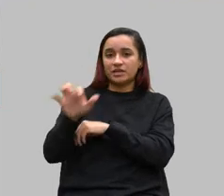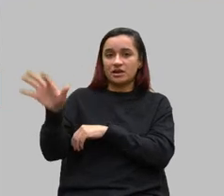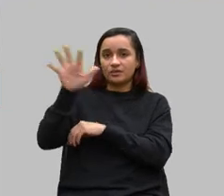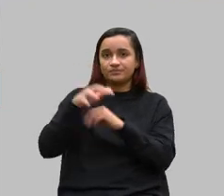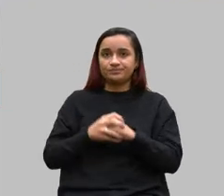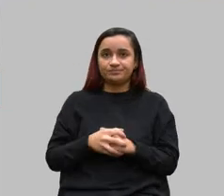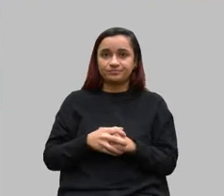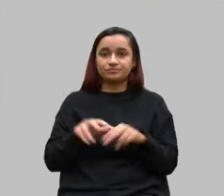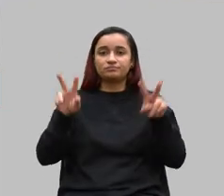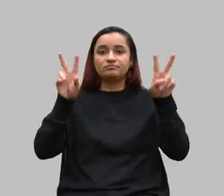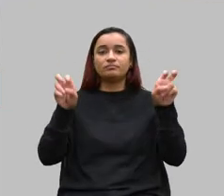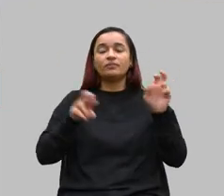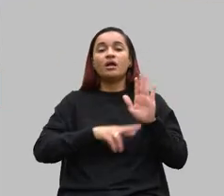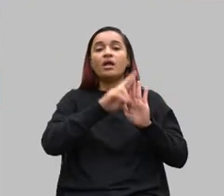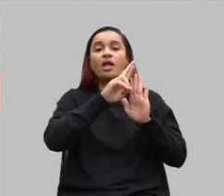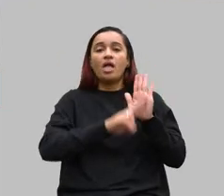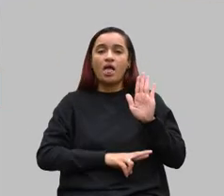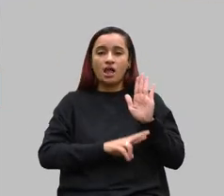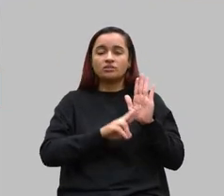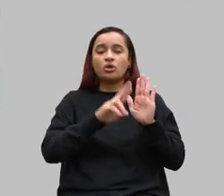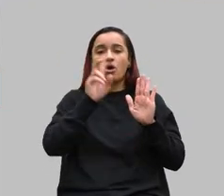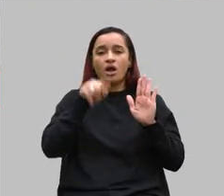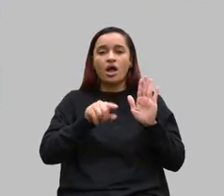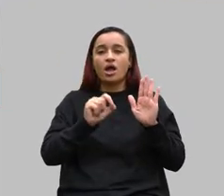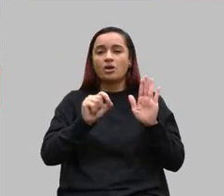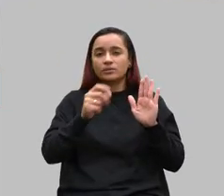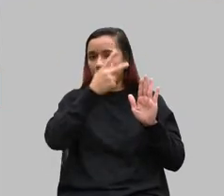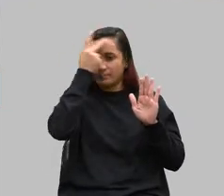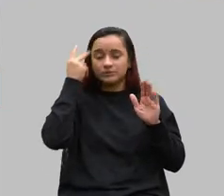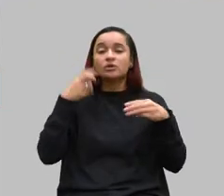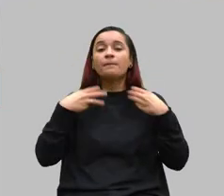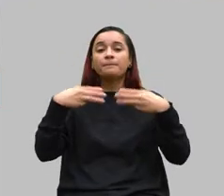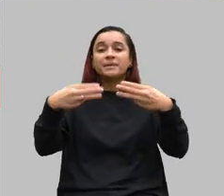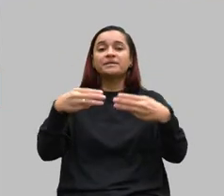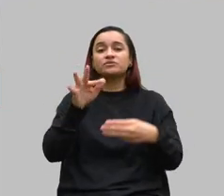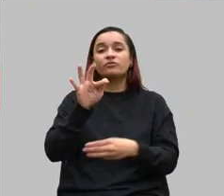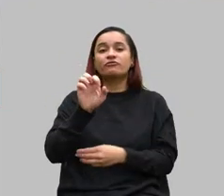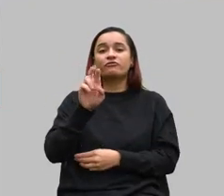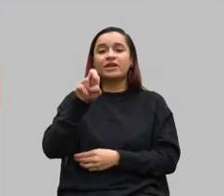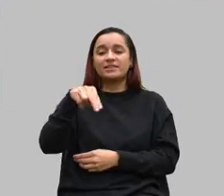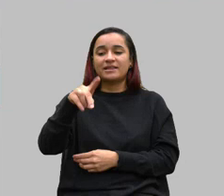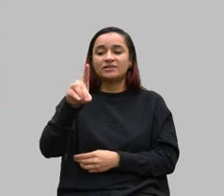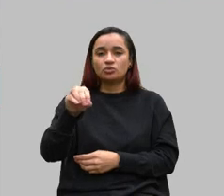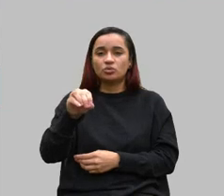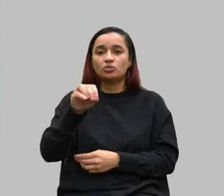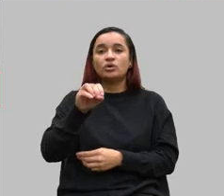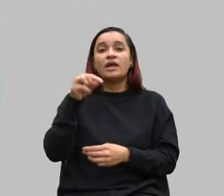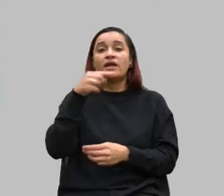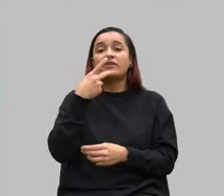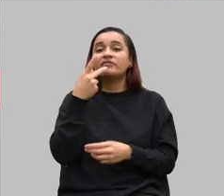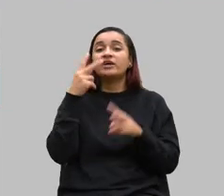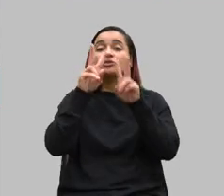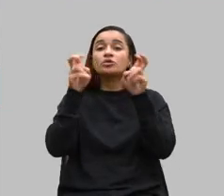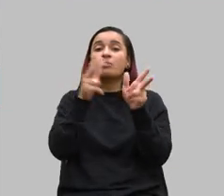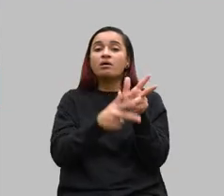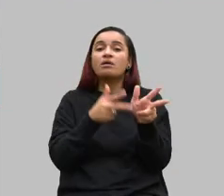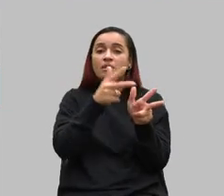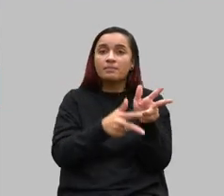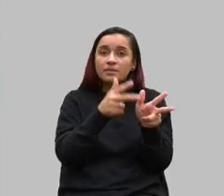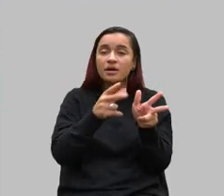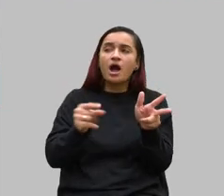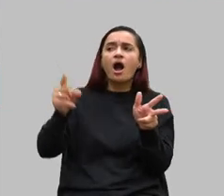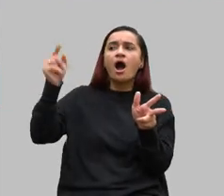o relator foi o Ministro Fernando Gonçalves ele trata do trem de passageiros que existia em Juiz de Fora antes da